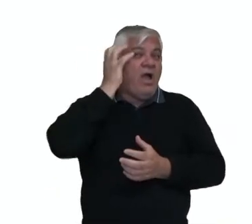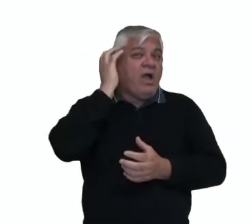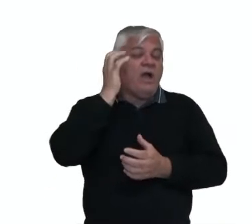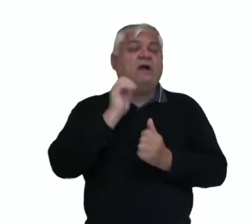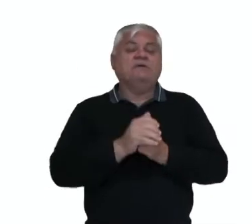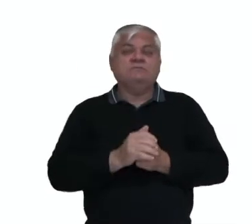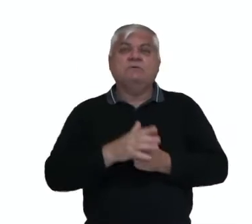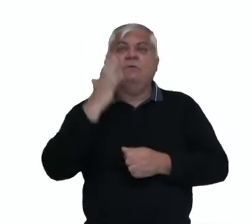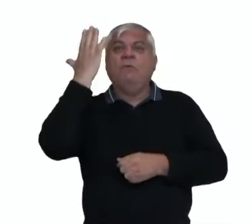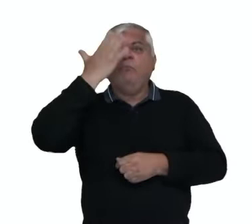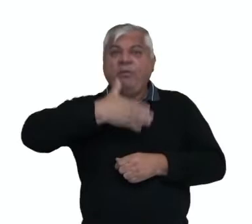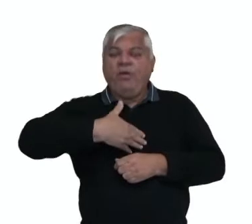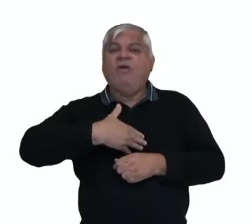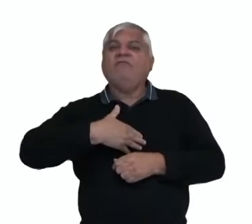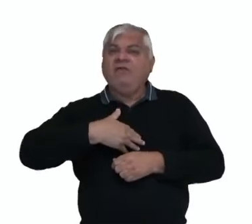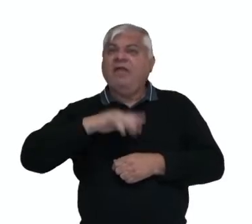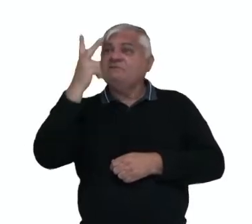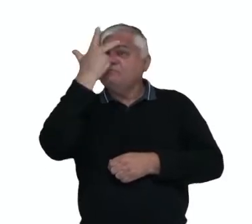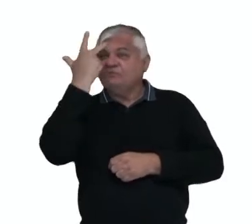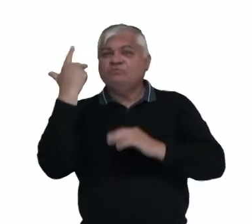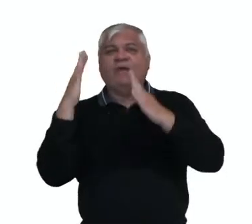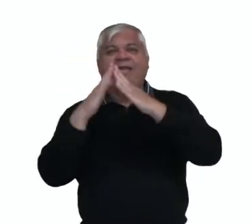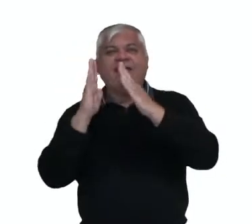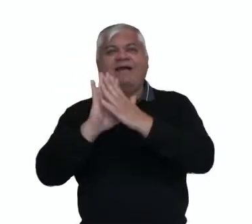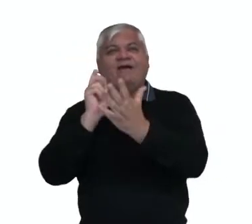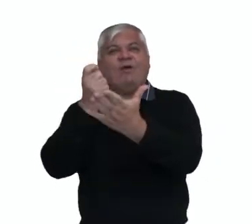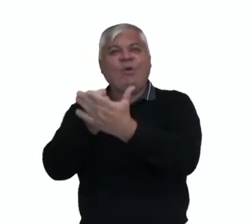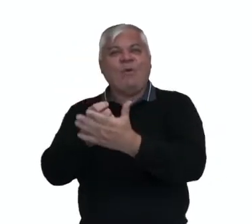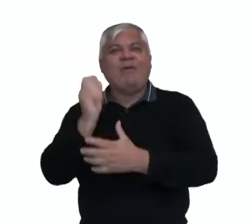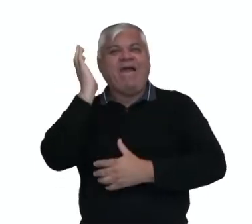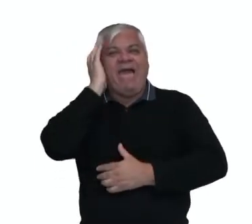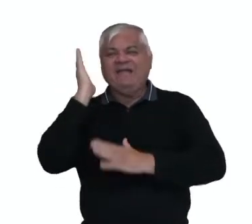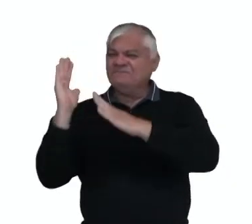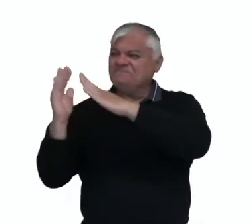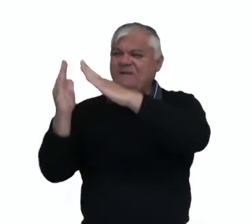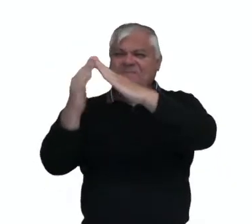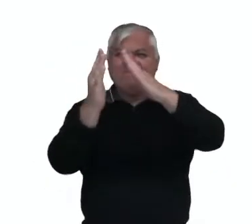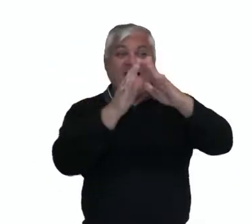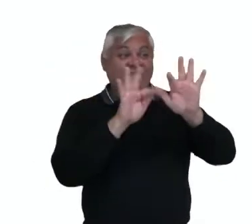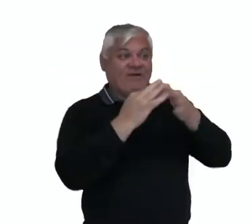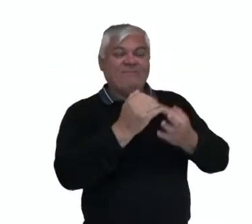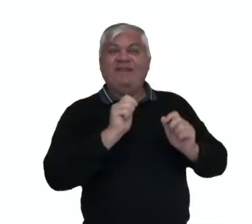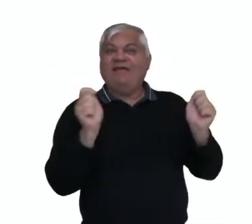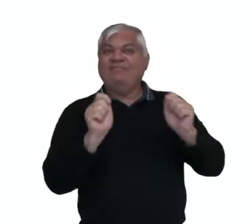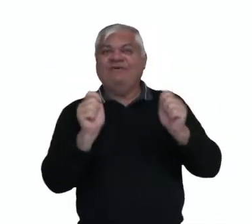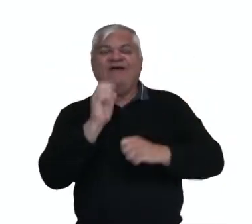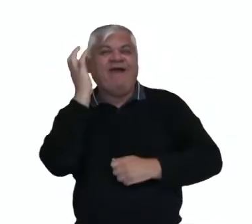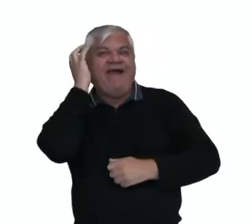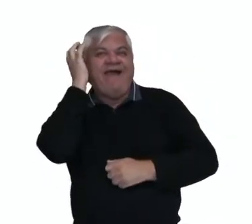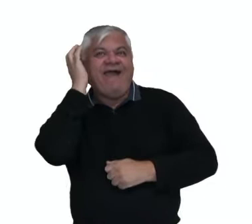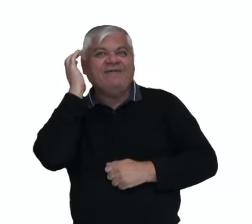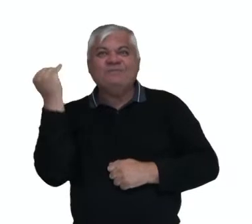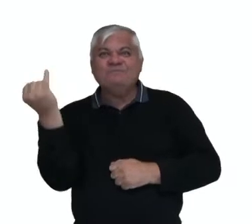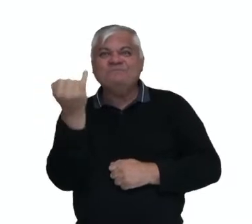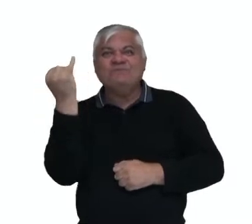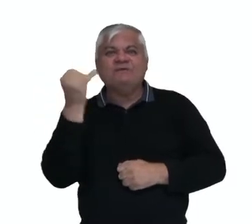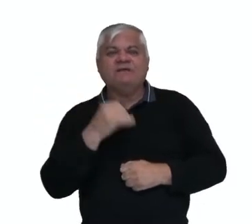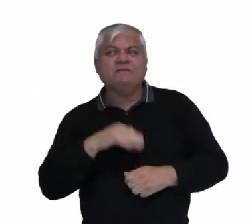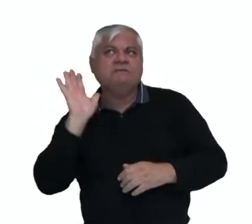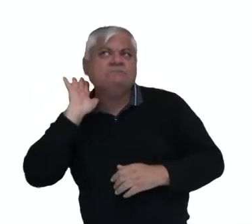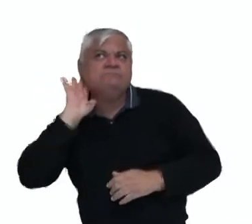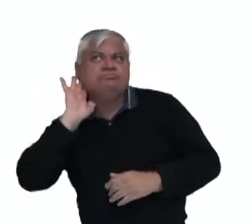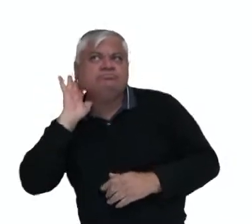conquistar os domicílios brasileiros, né, e ele vai passar a ser usado como um um elemento importantíssimo